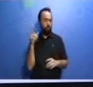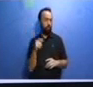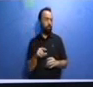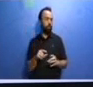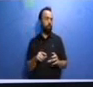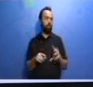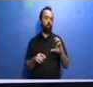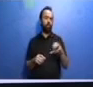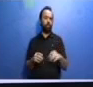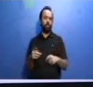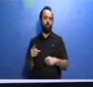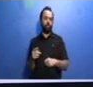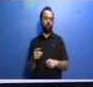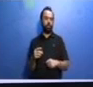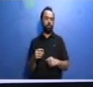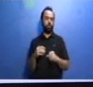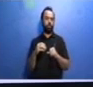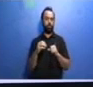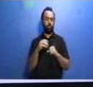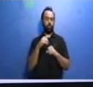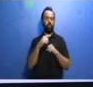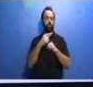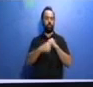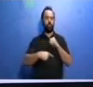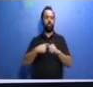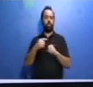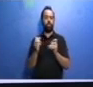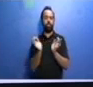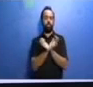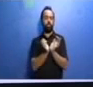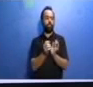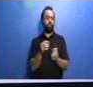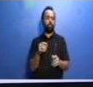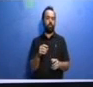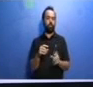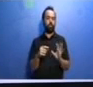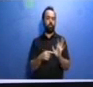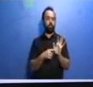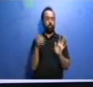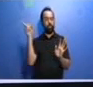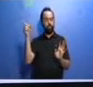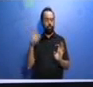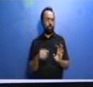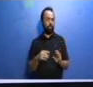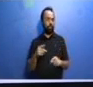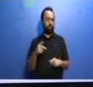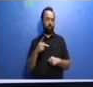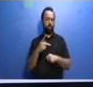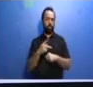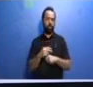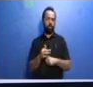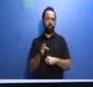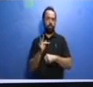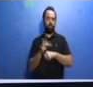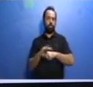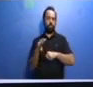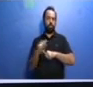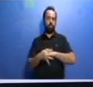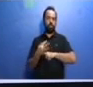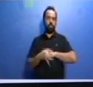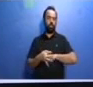periódica? Eu escolhi um átomo, no caso o átomo de ferro. Aqui nós temos um quadradinho que foi retirado daquela tabela com